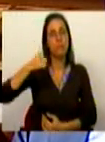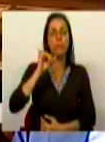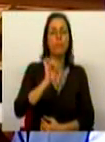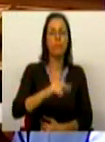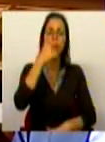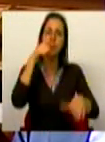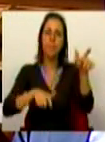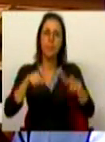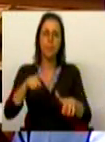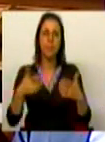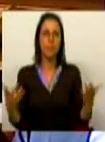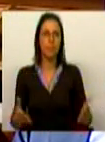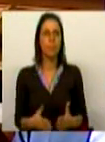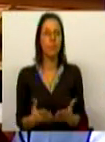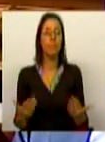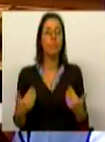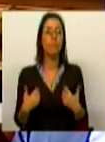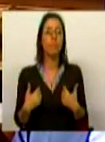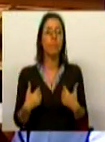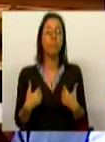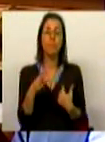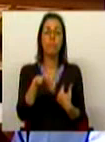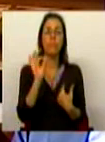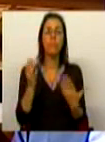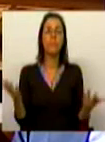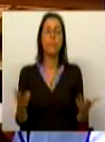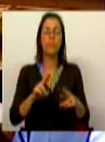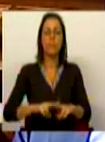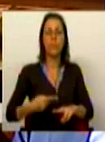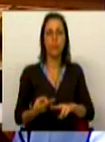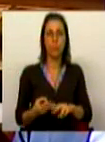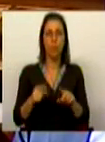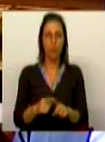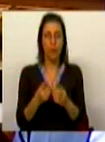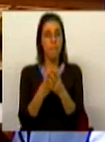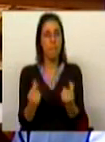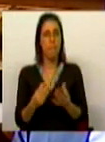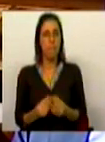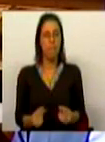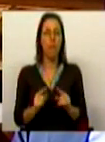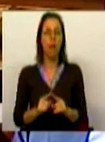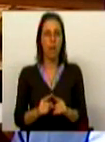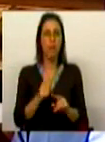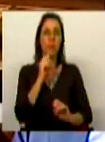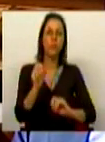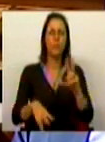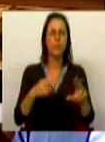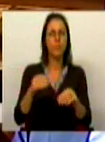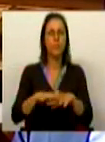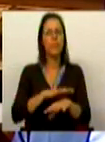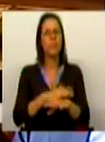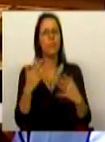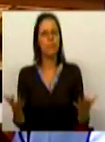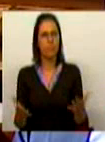às populações, optamos por reforçar os meios, por modernizar a